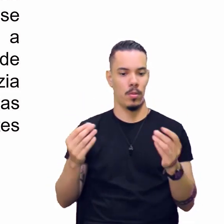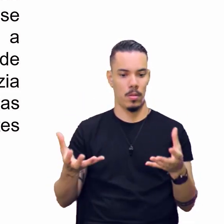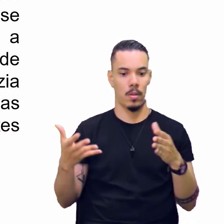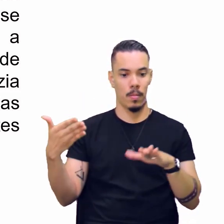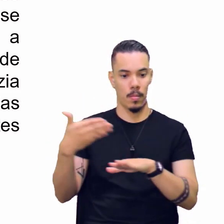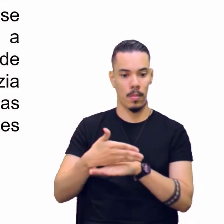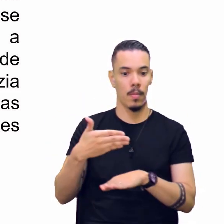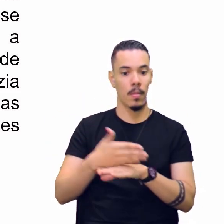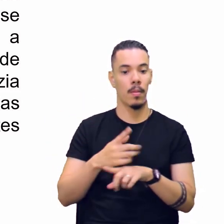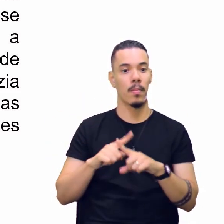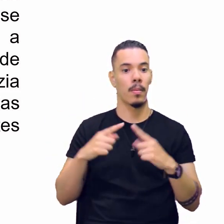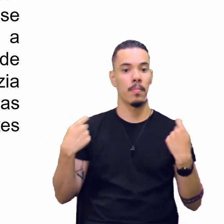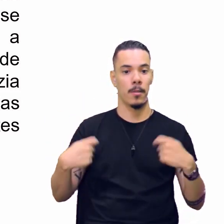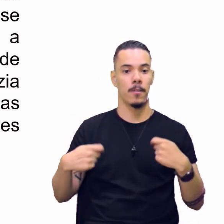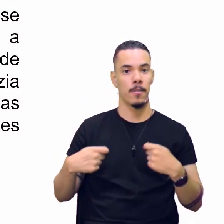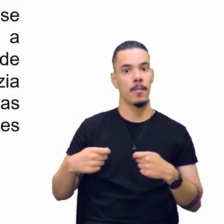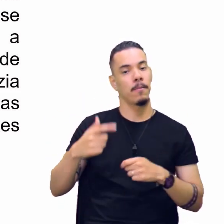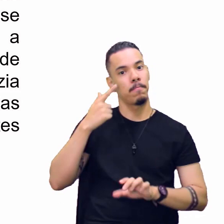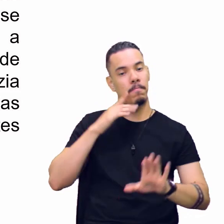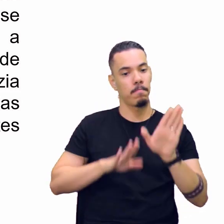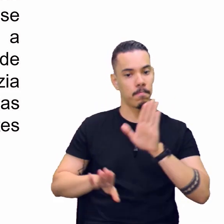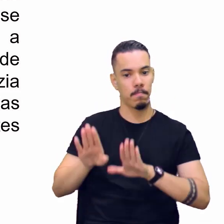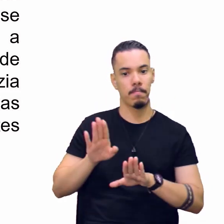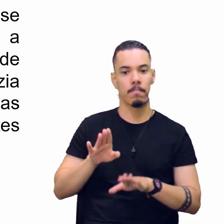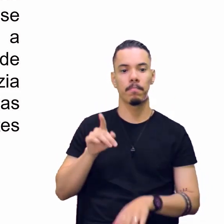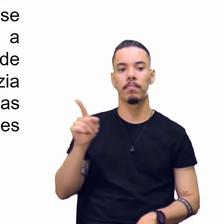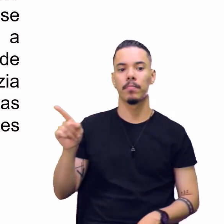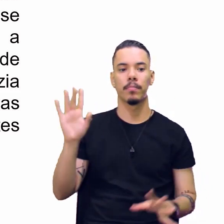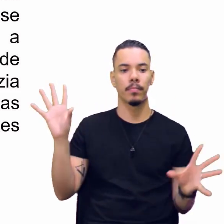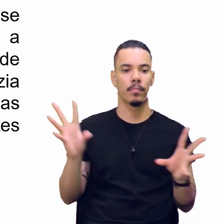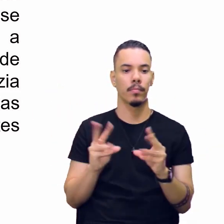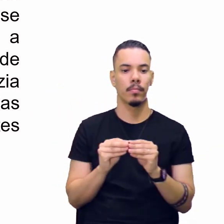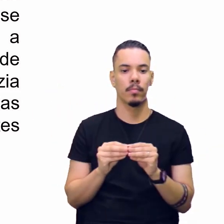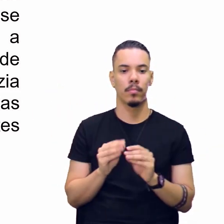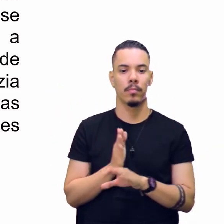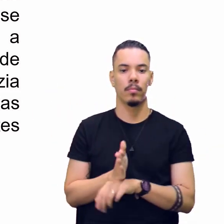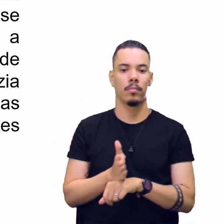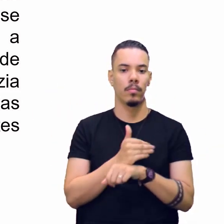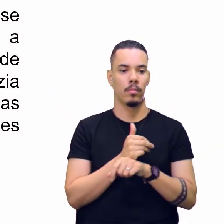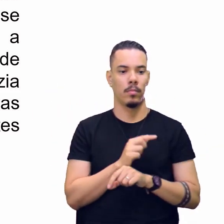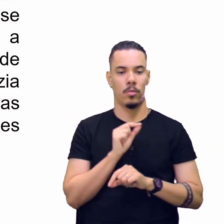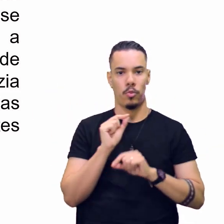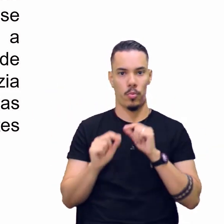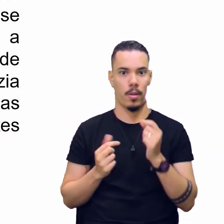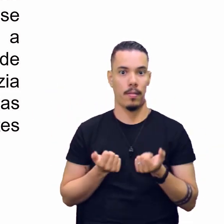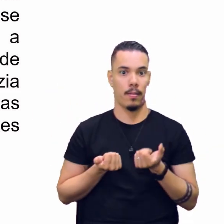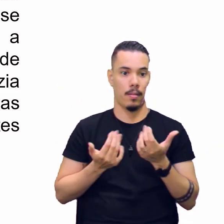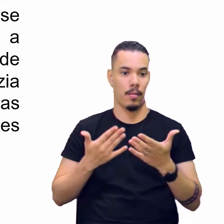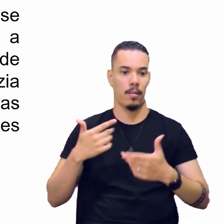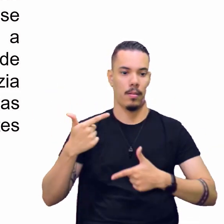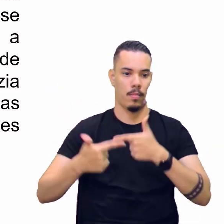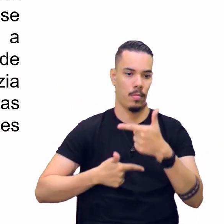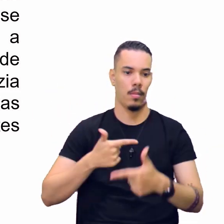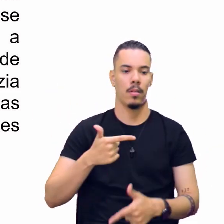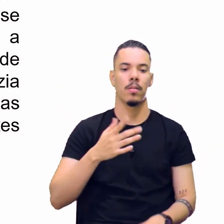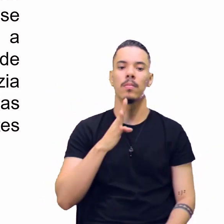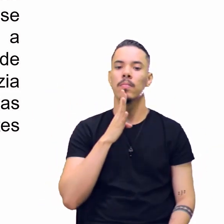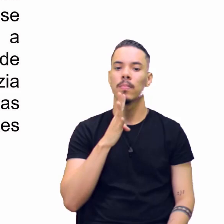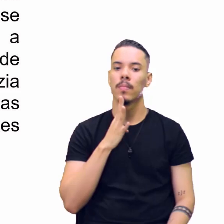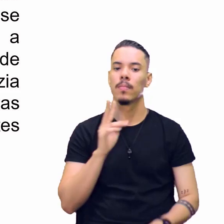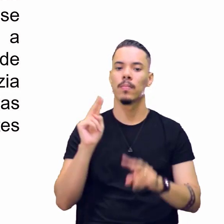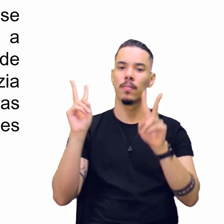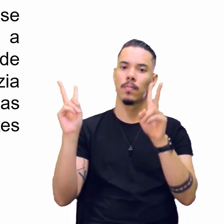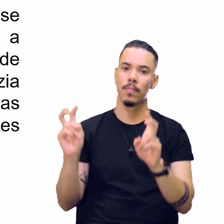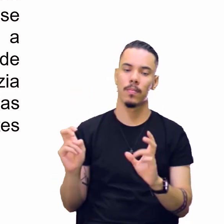mas é preciso educar-se para o debate. Isso implica, desde logo, dar-se ao trabalho de conhecer o tema